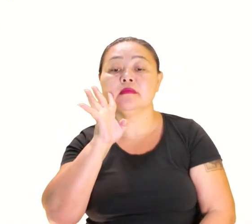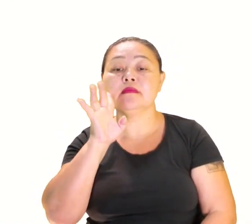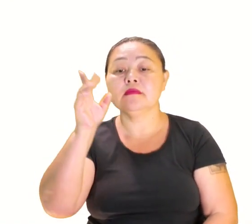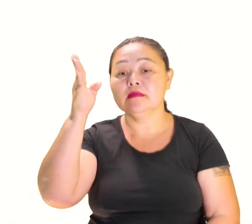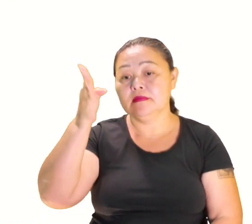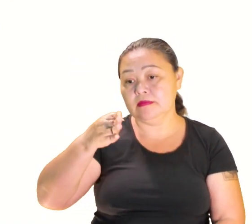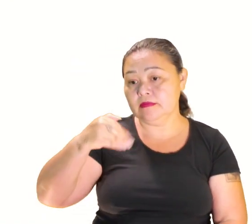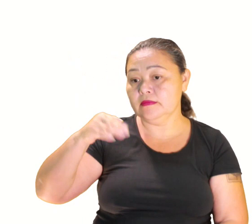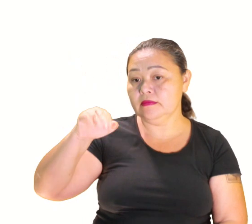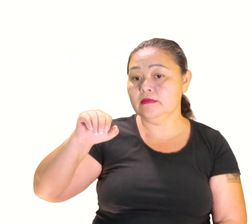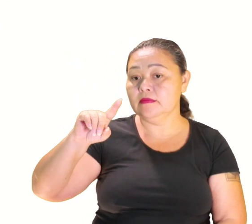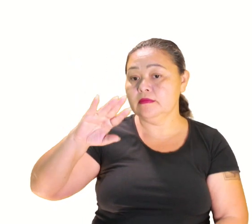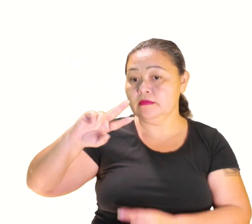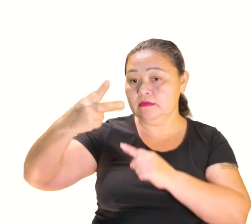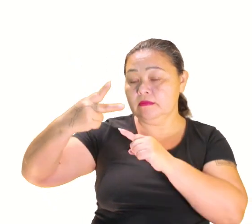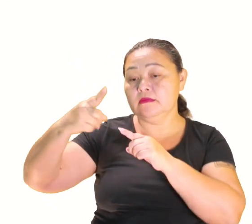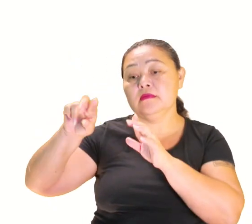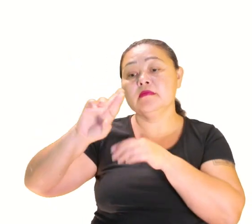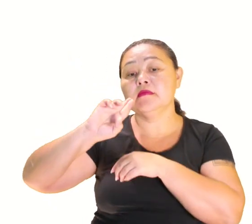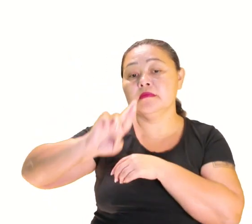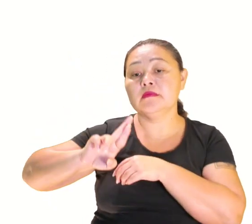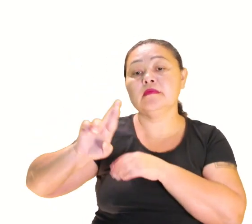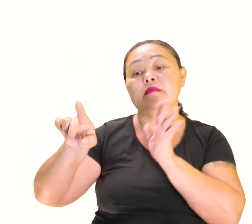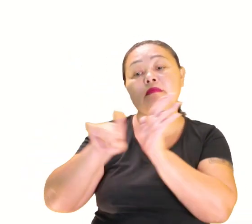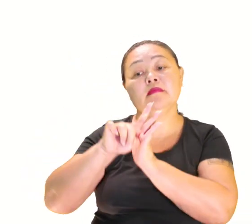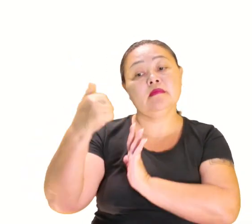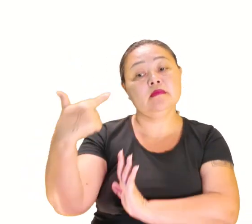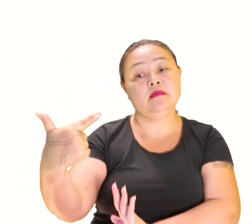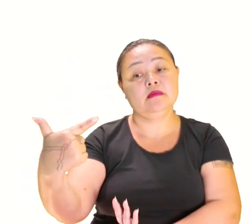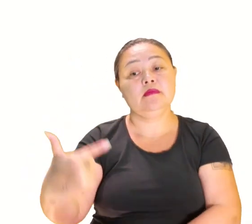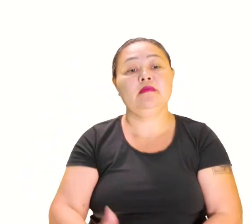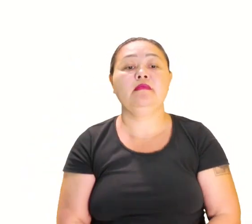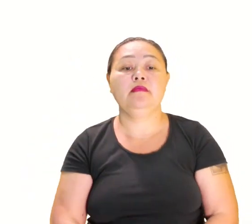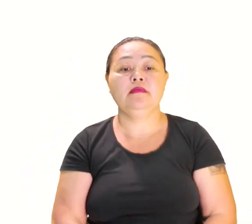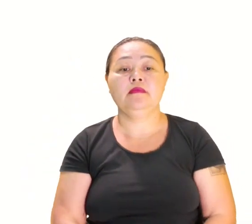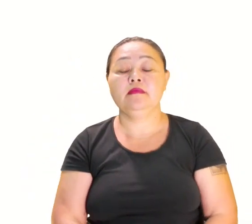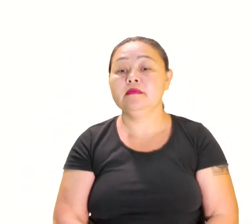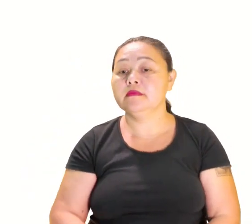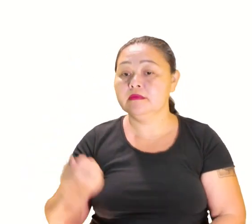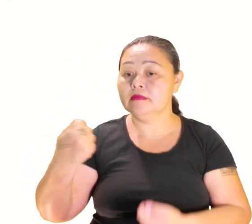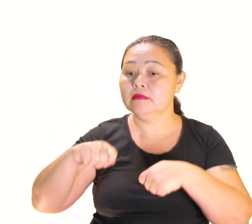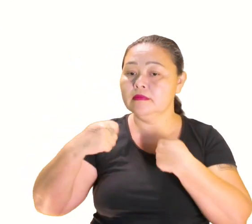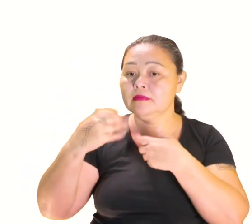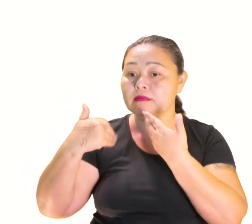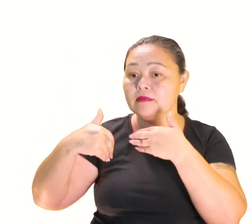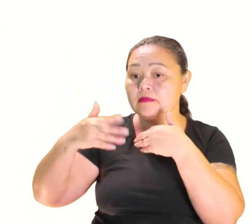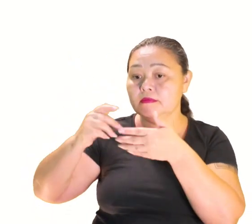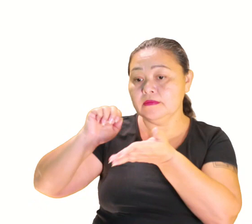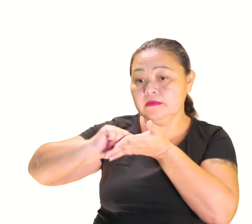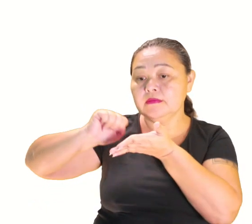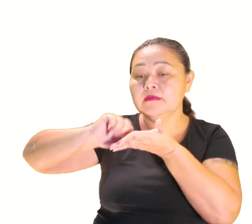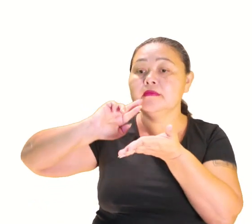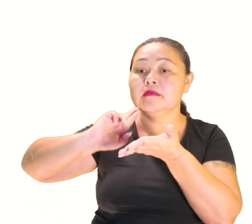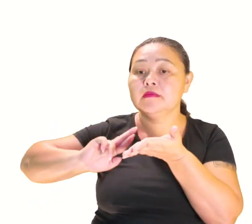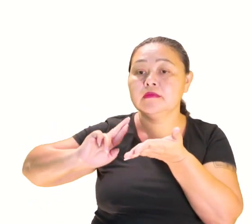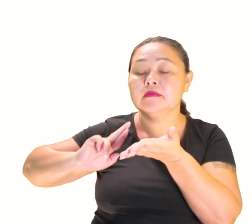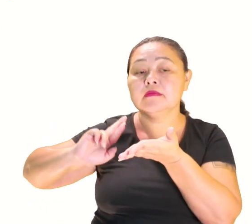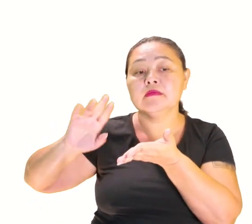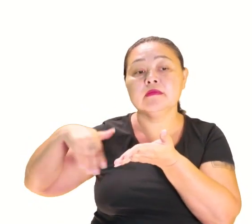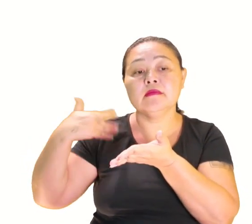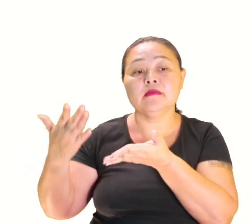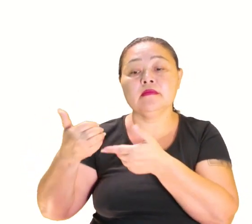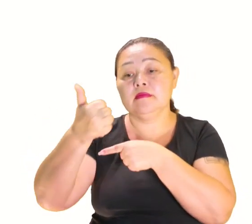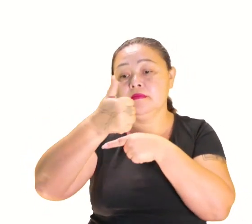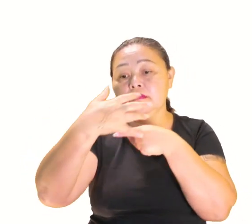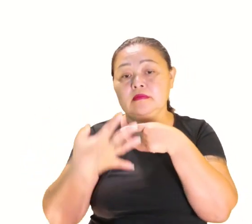cortar a base com logaritmando e o resultado é menos 2. Vocês viram que a gente precisa de um espaço a mais para resolver, né? Agora vamos fazer